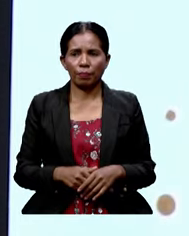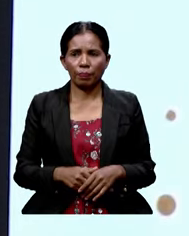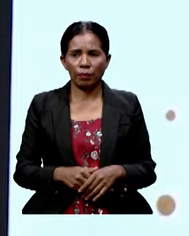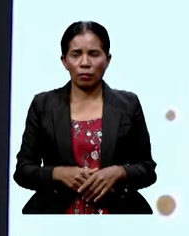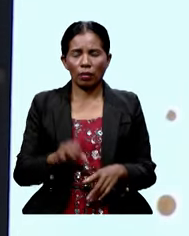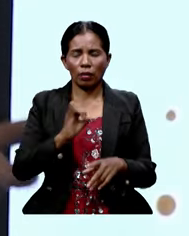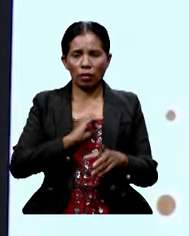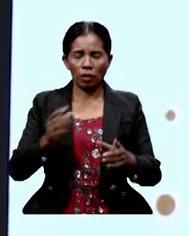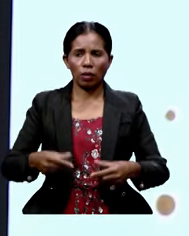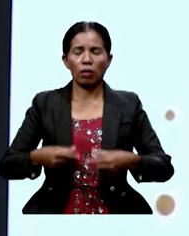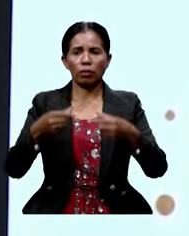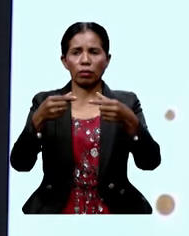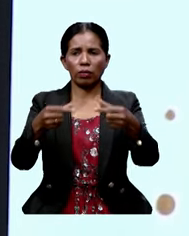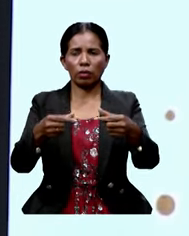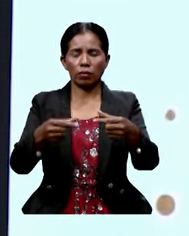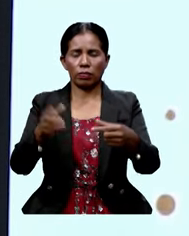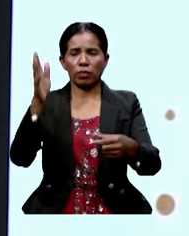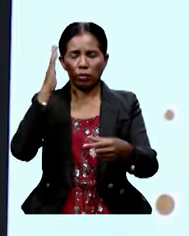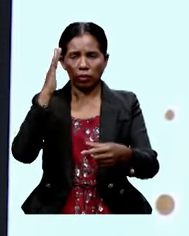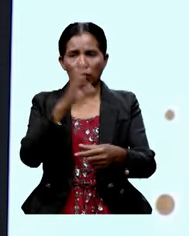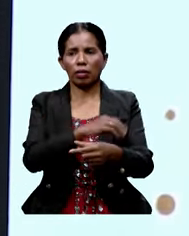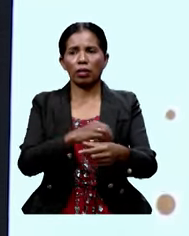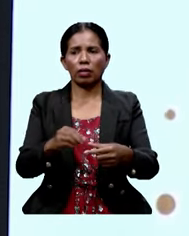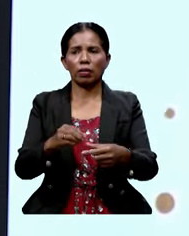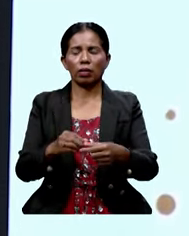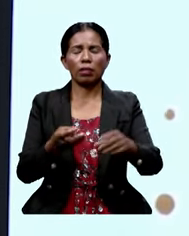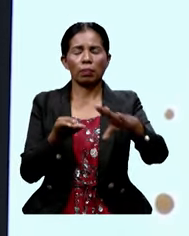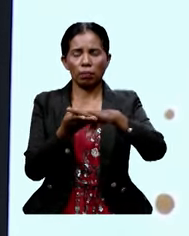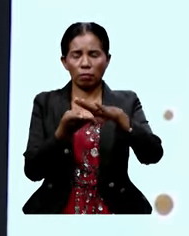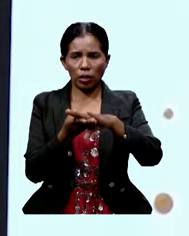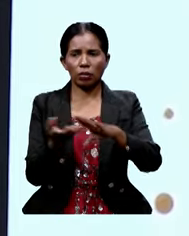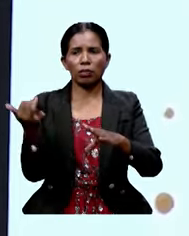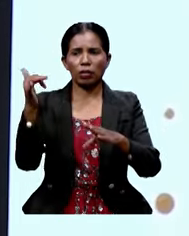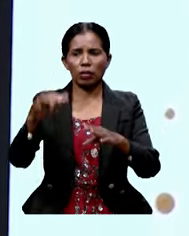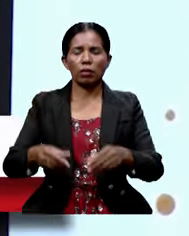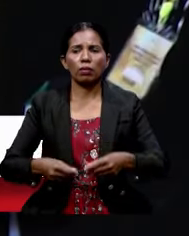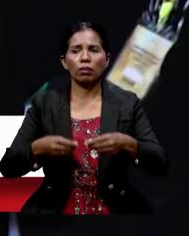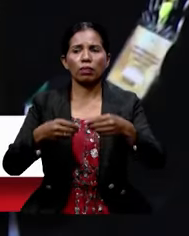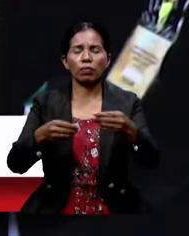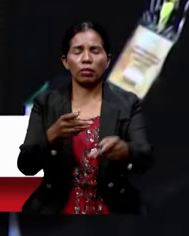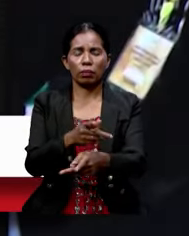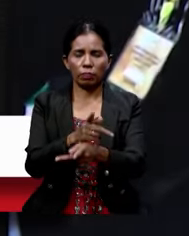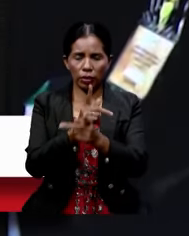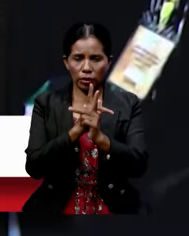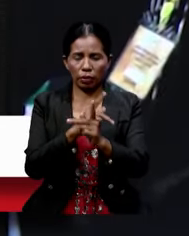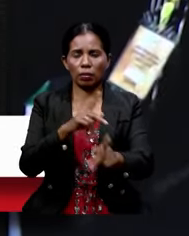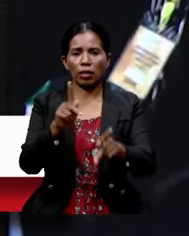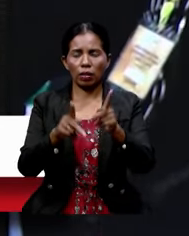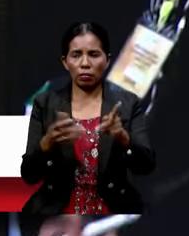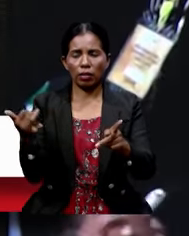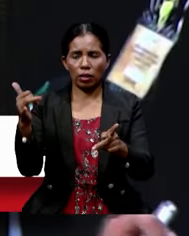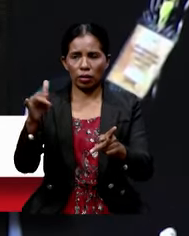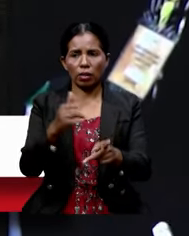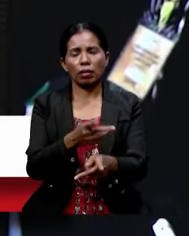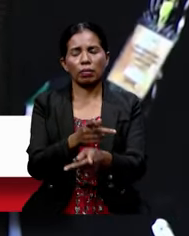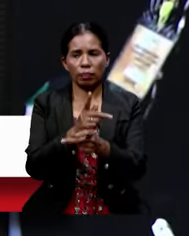avó agradece ba Banco Sirme for hela empréstimos. Mas e